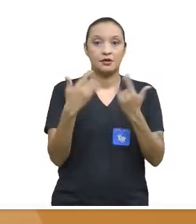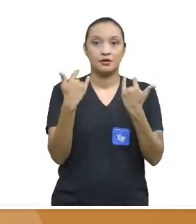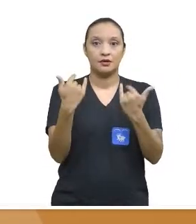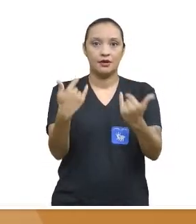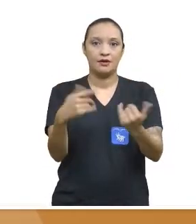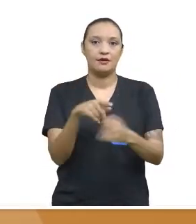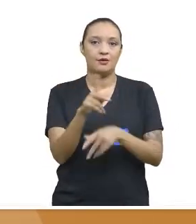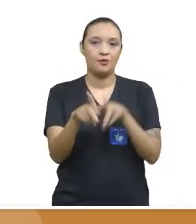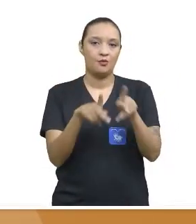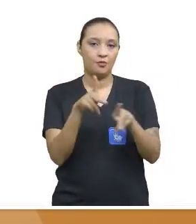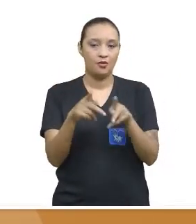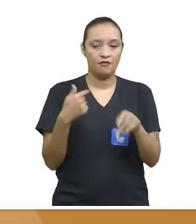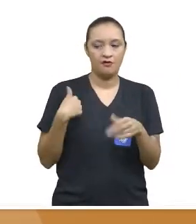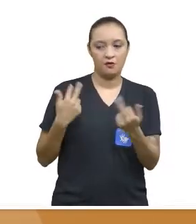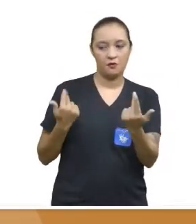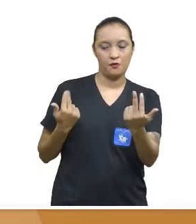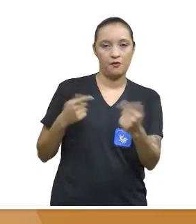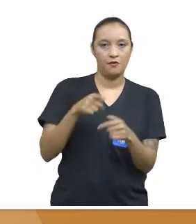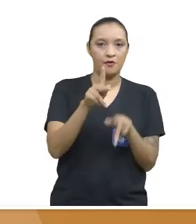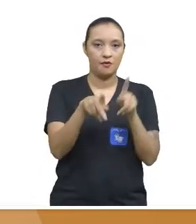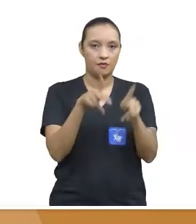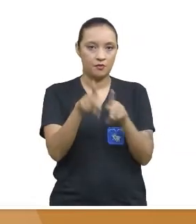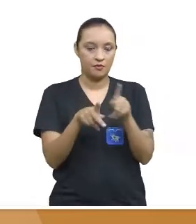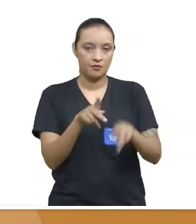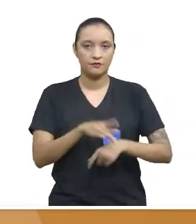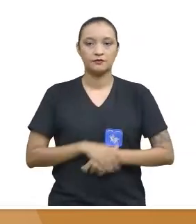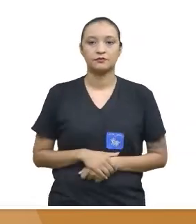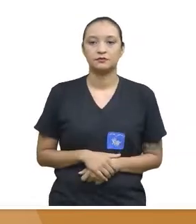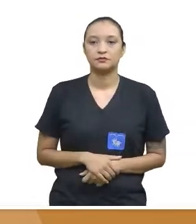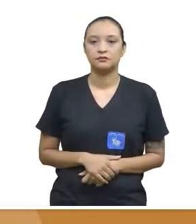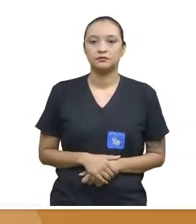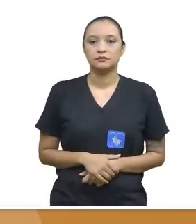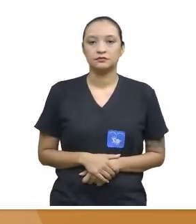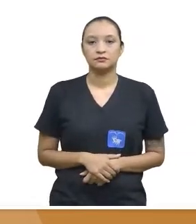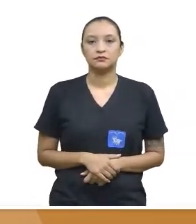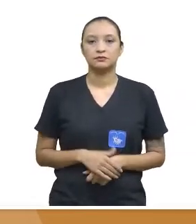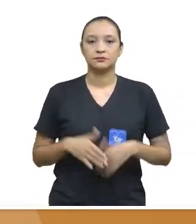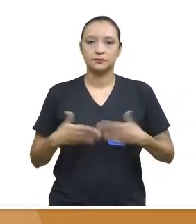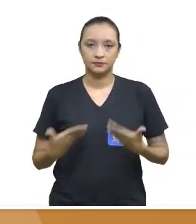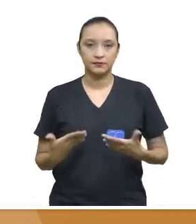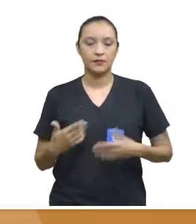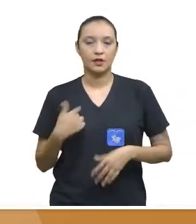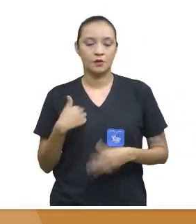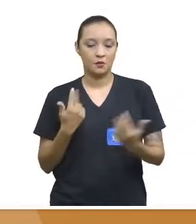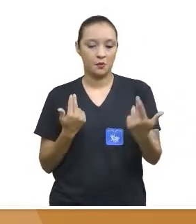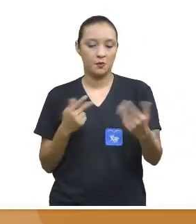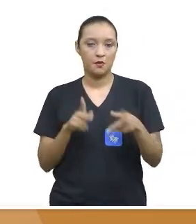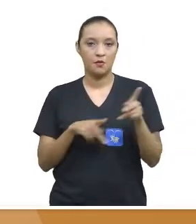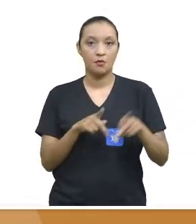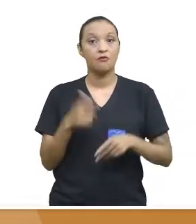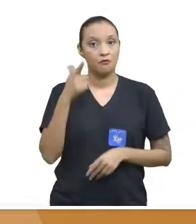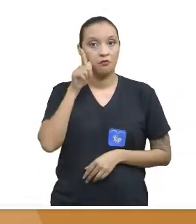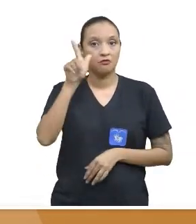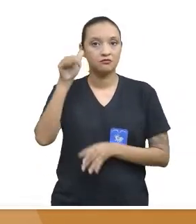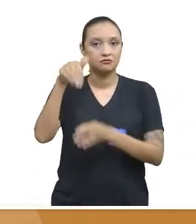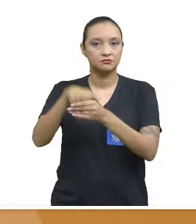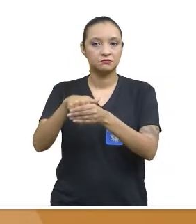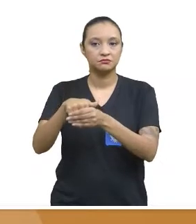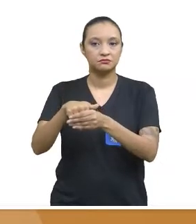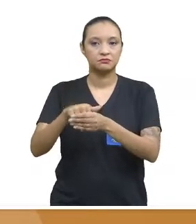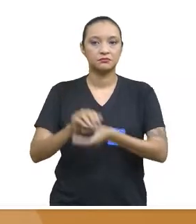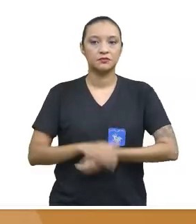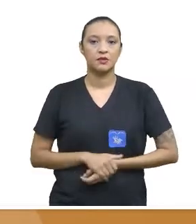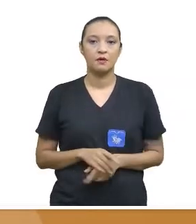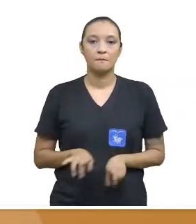para dizer que era igual à população, que era alguém ali naquela condição, e ele se elege. Só que ele tinha